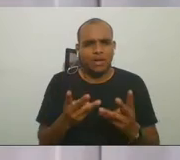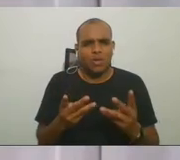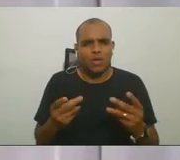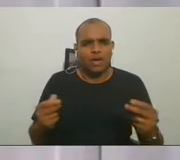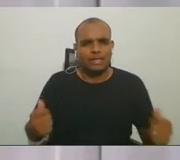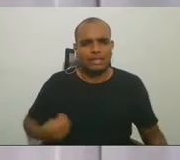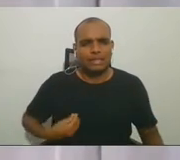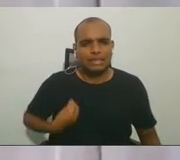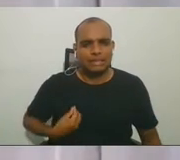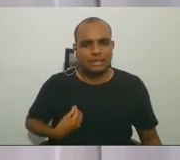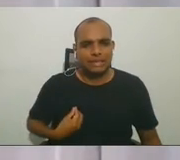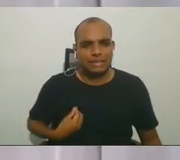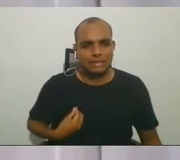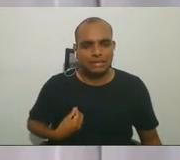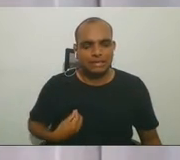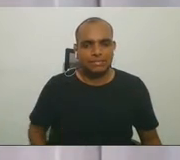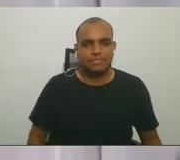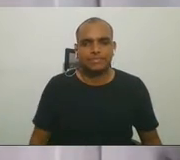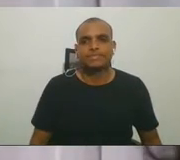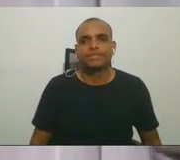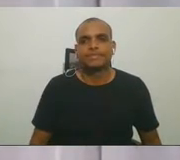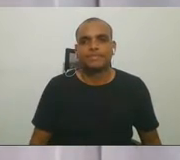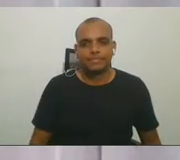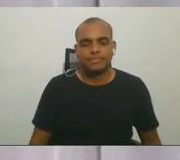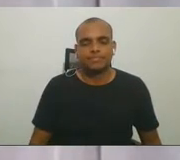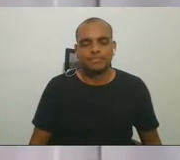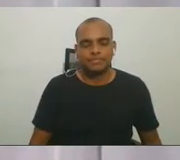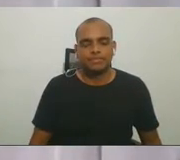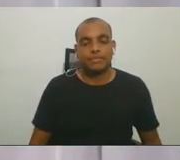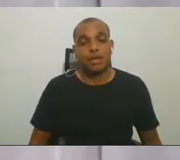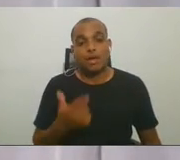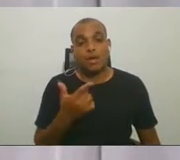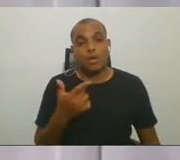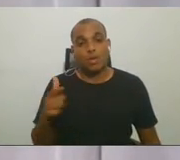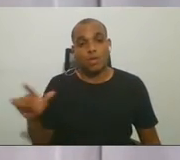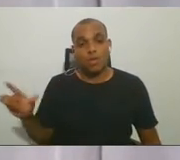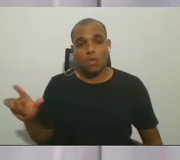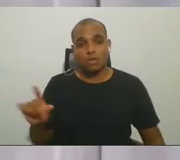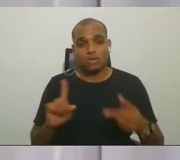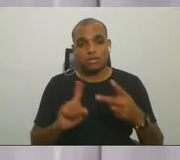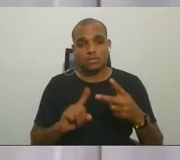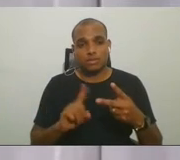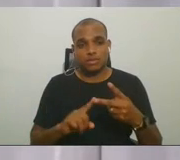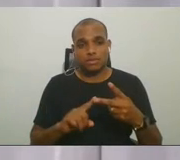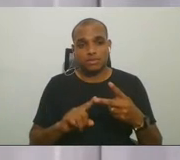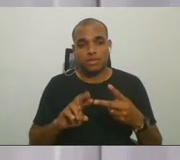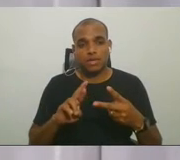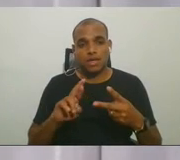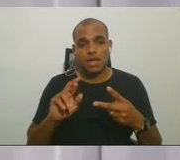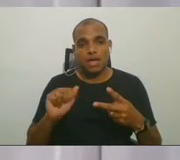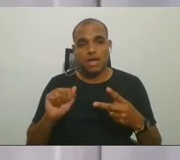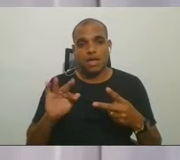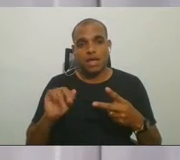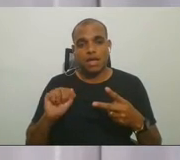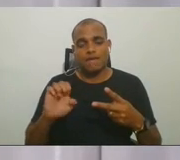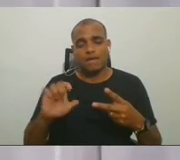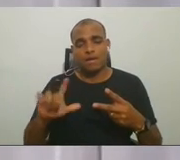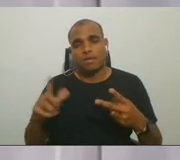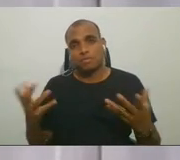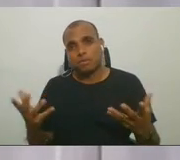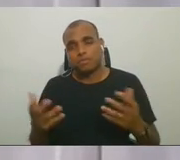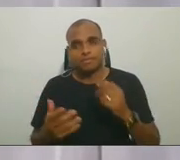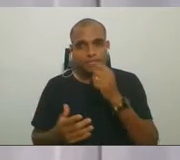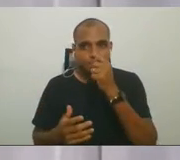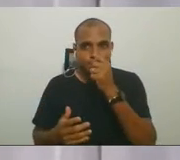essa questão. A outra que me pergunta, Rafael, Bom, eu vou